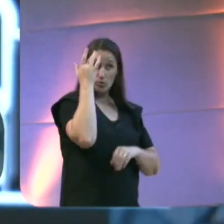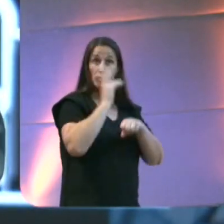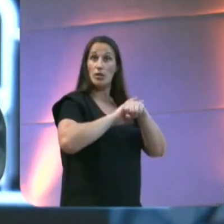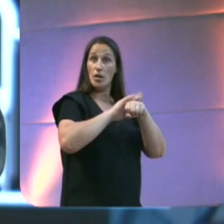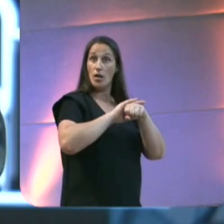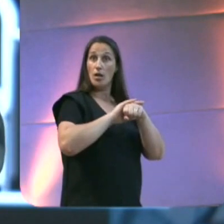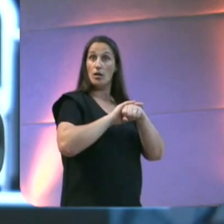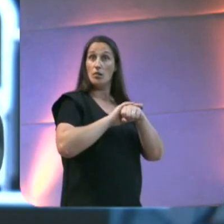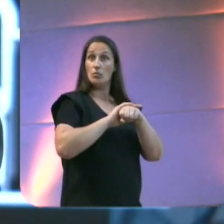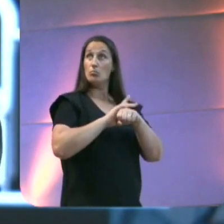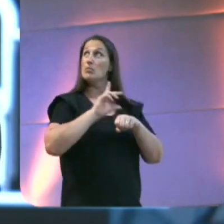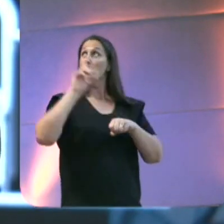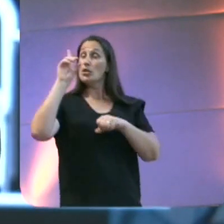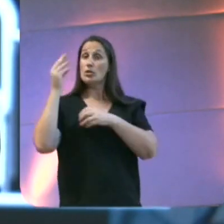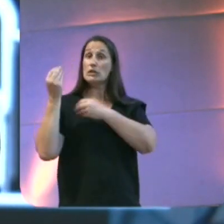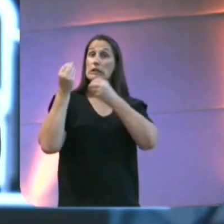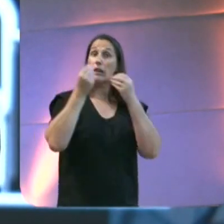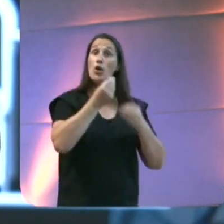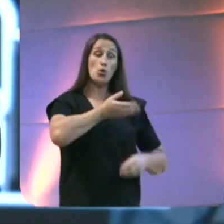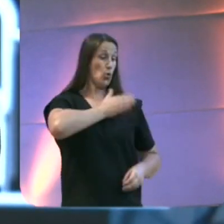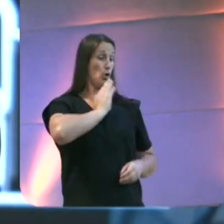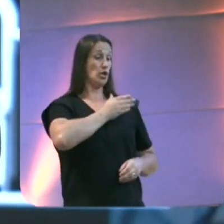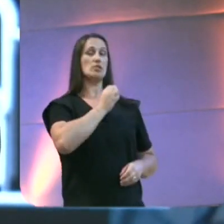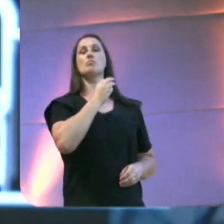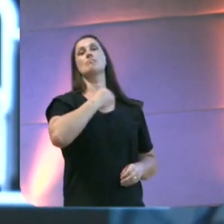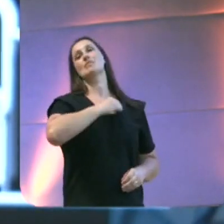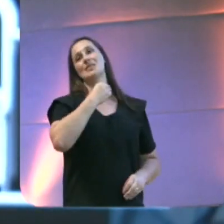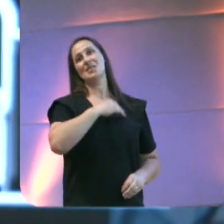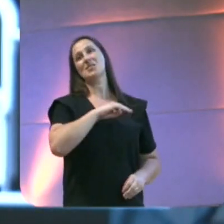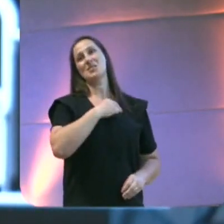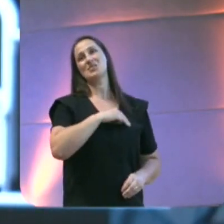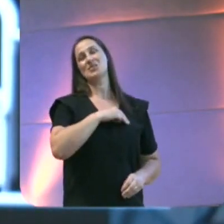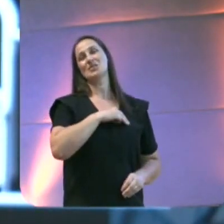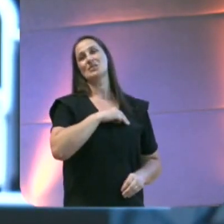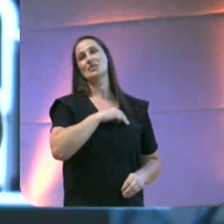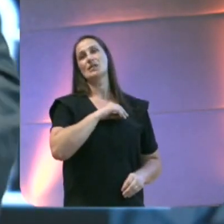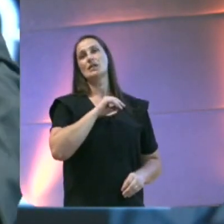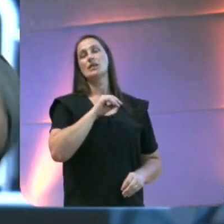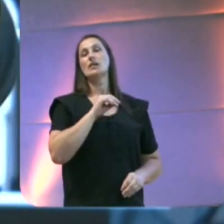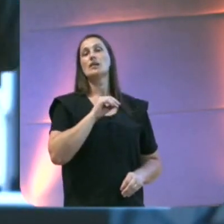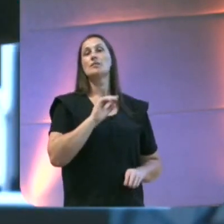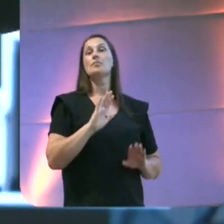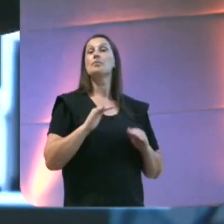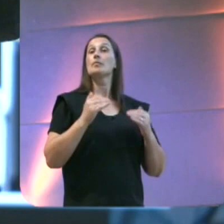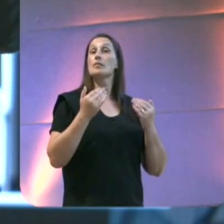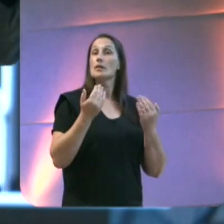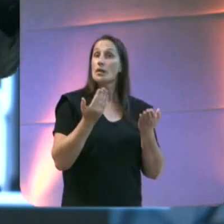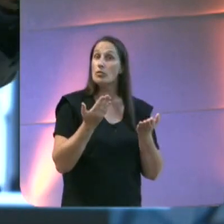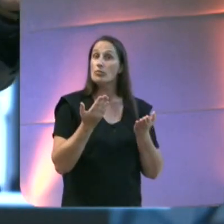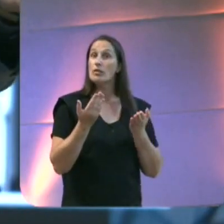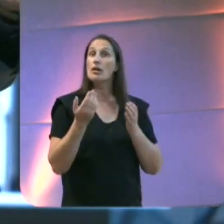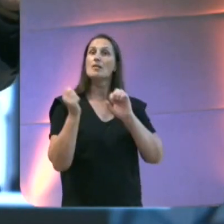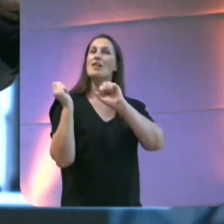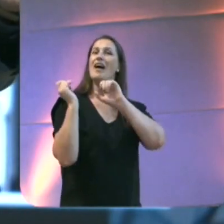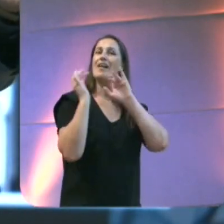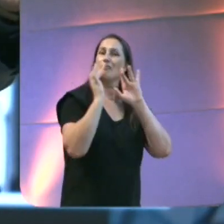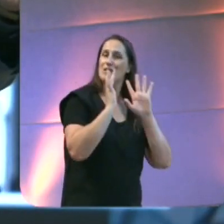dom, mas porque Deus está colocando em você um coração misericordioso. E enquanto você faz isso, Deus derrama